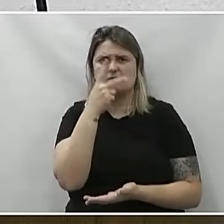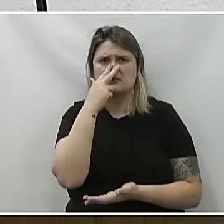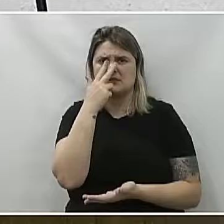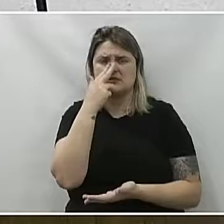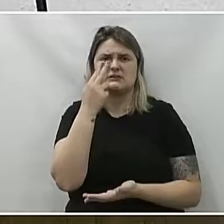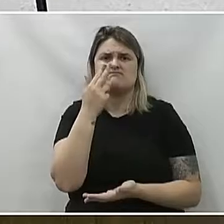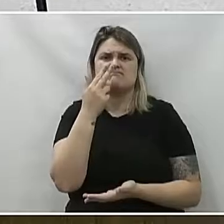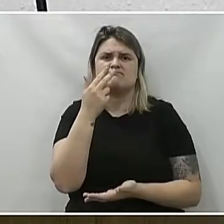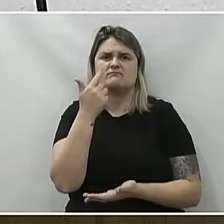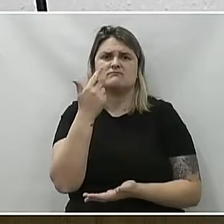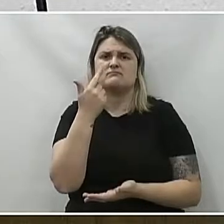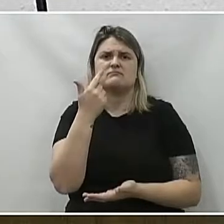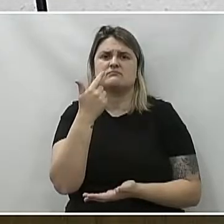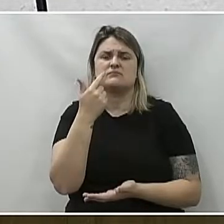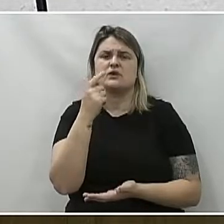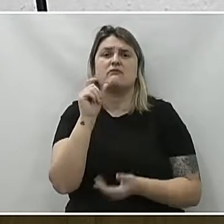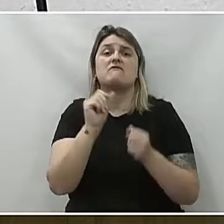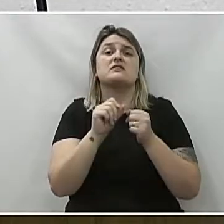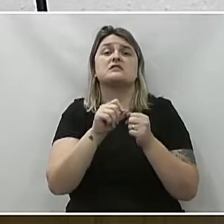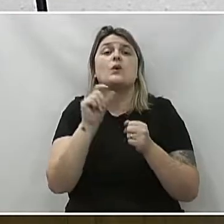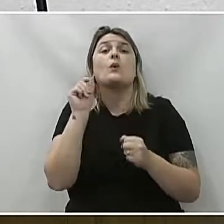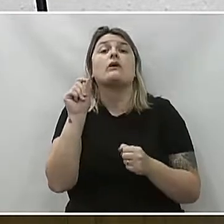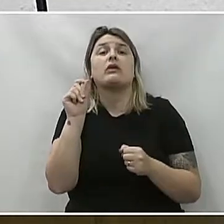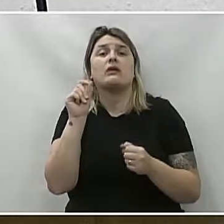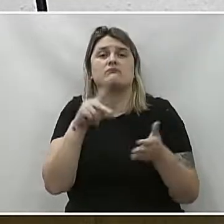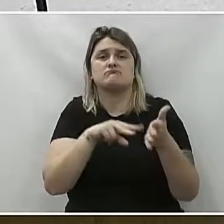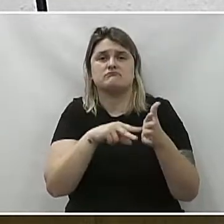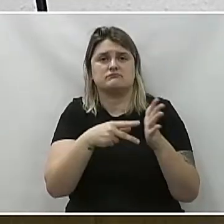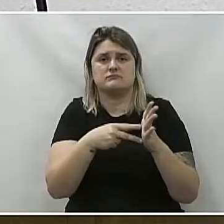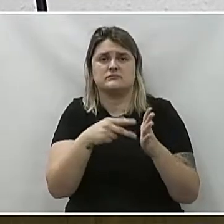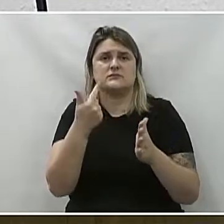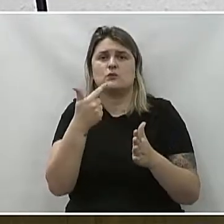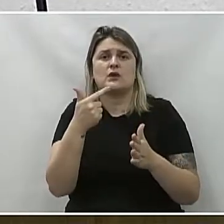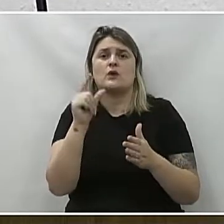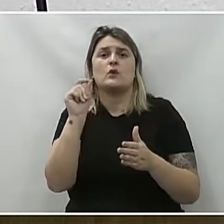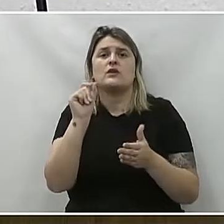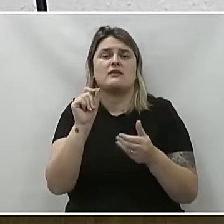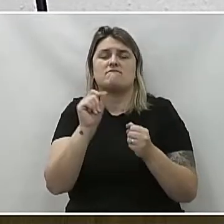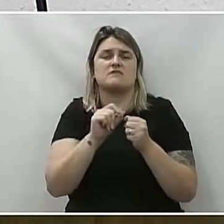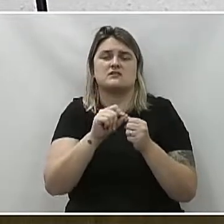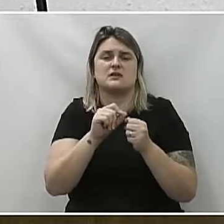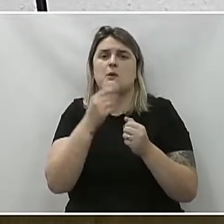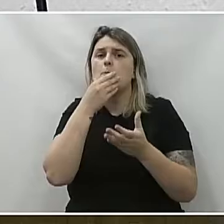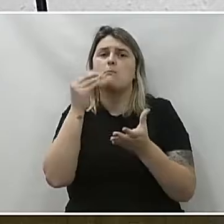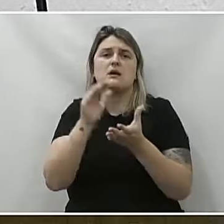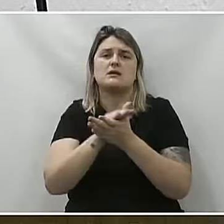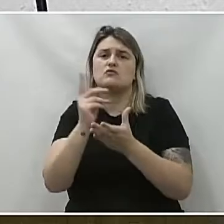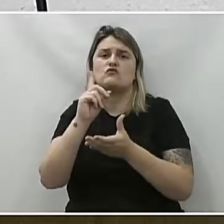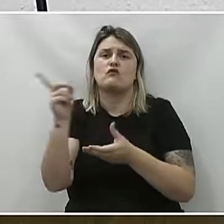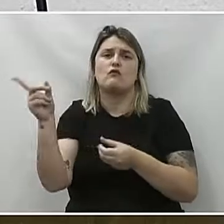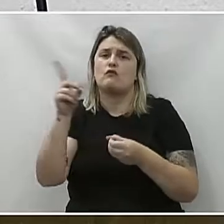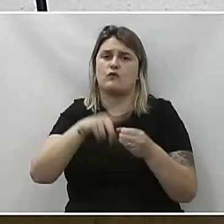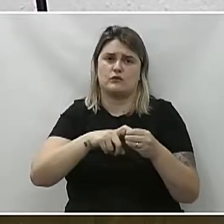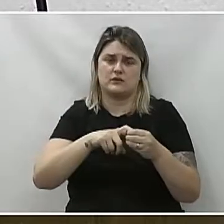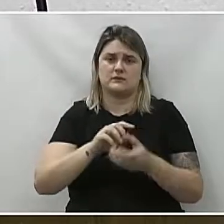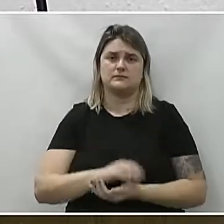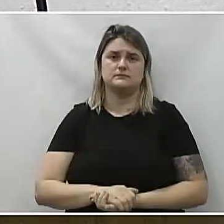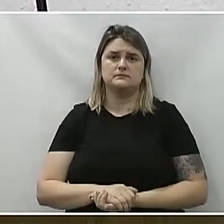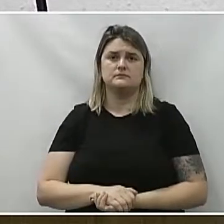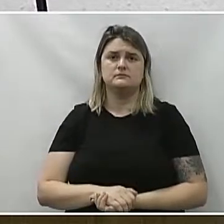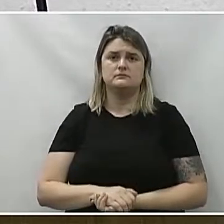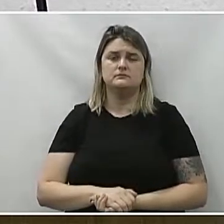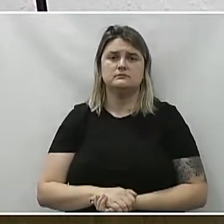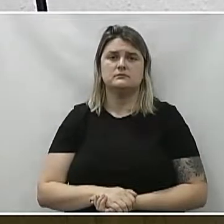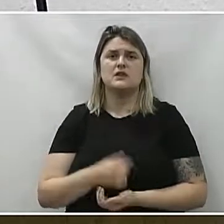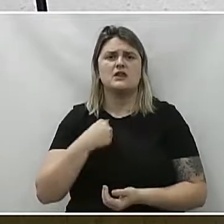tem... Vai fazer o quê nesse sentido? Não tem o que... Trazer ele de volta não vai trazer, né? Mas